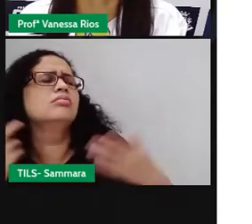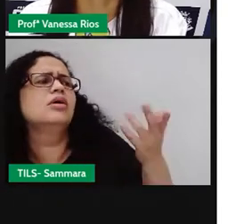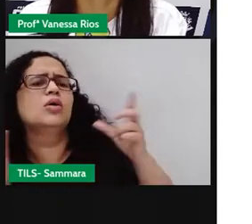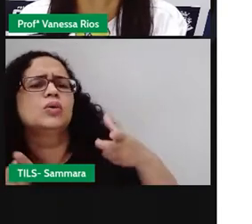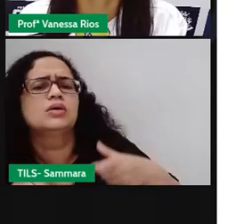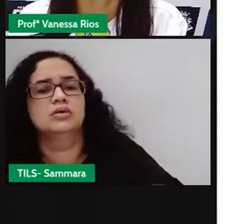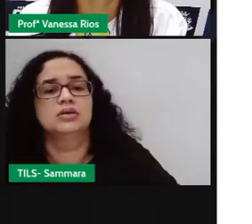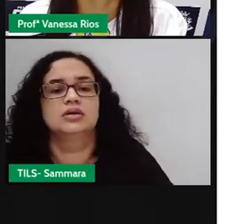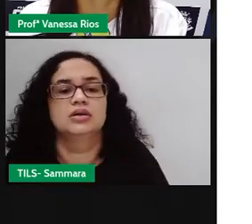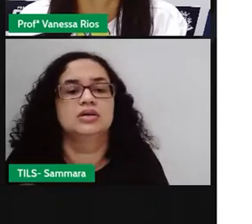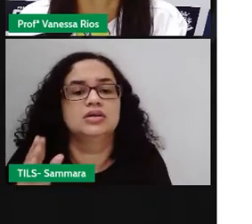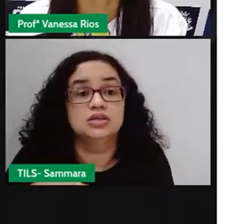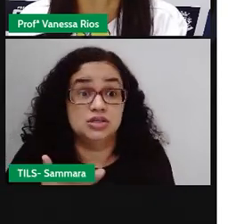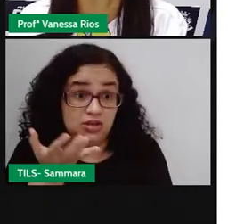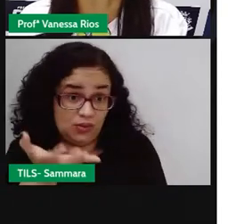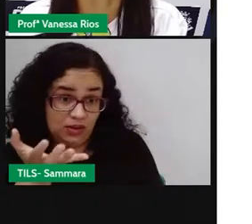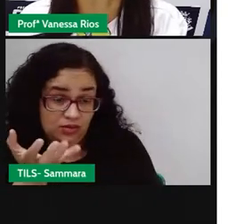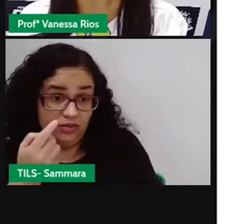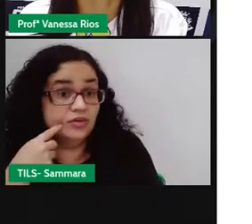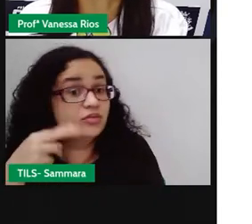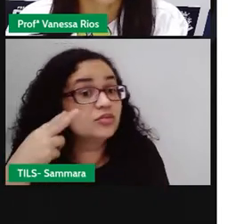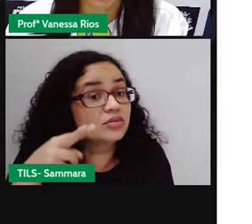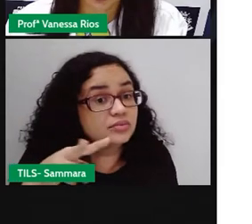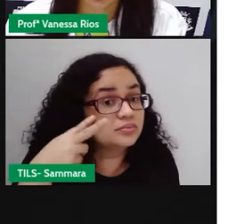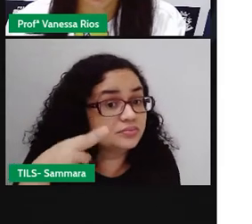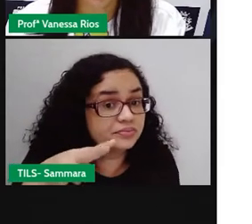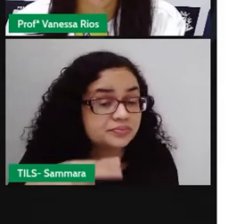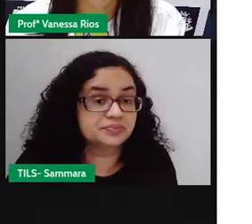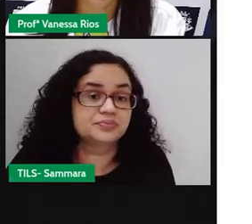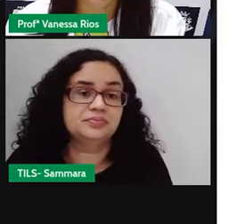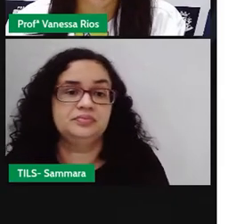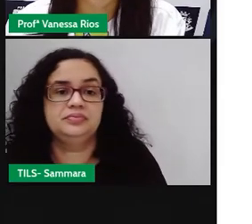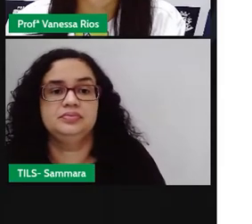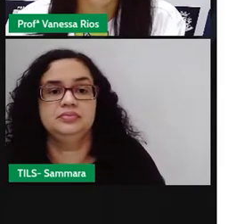vais?" "Chame a gente que eu quero ver."